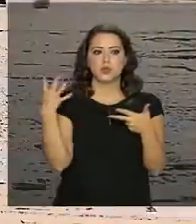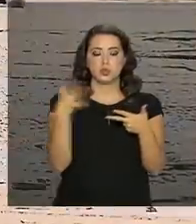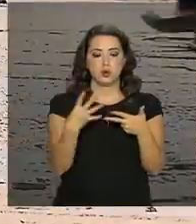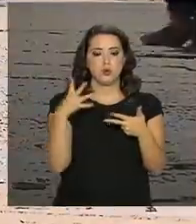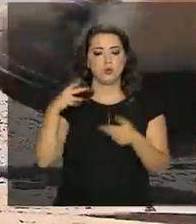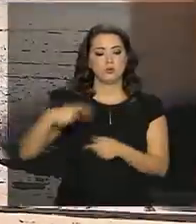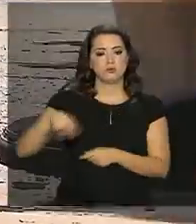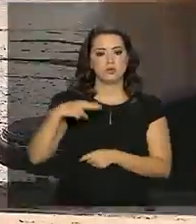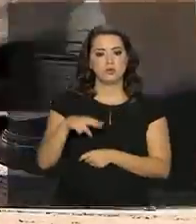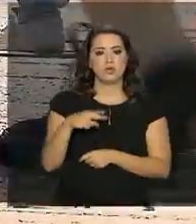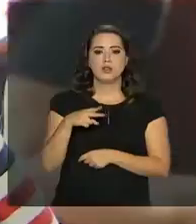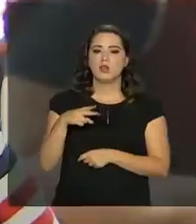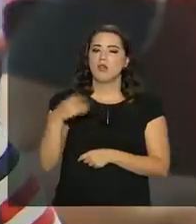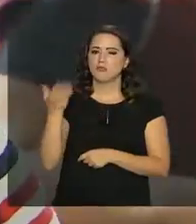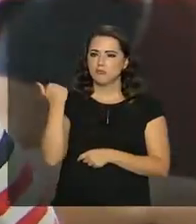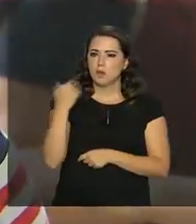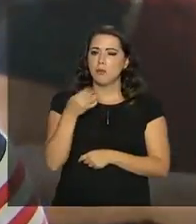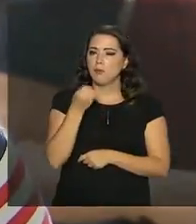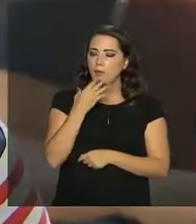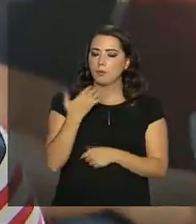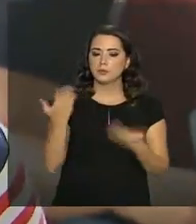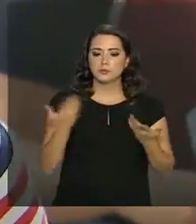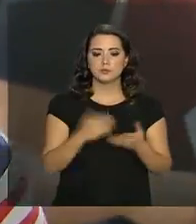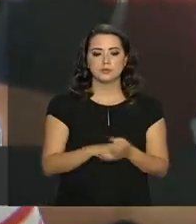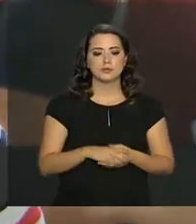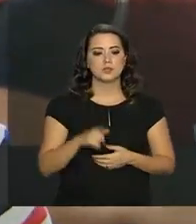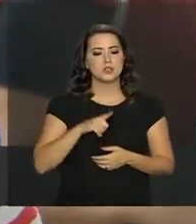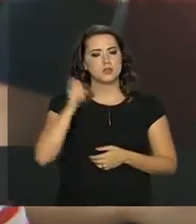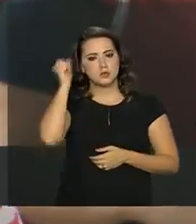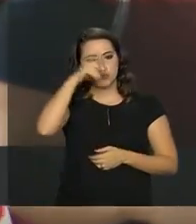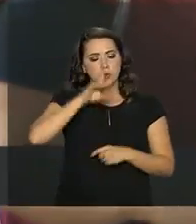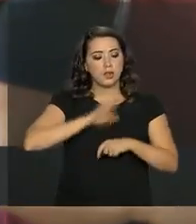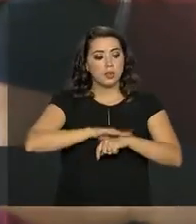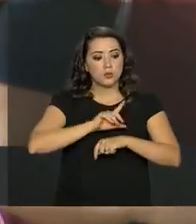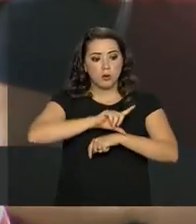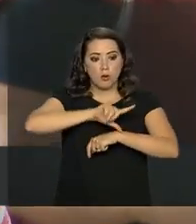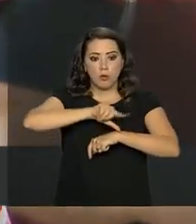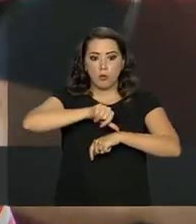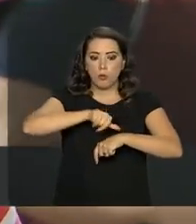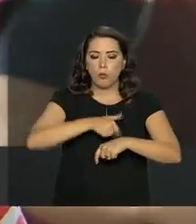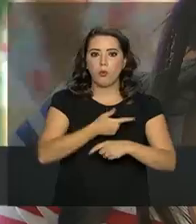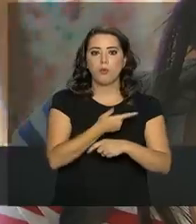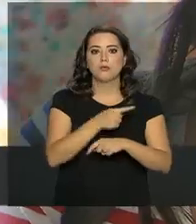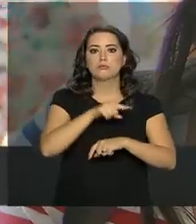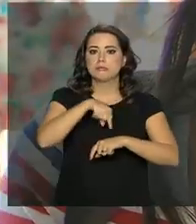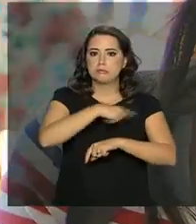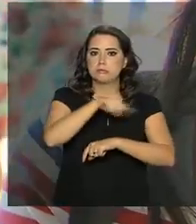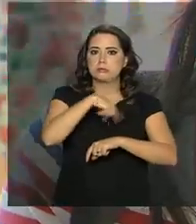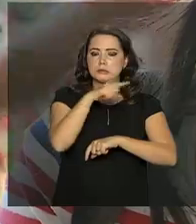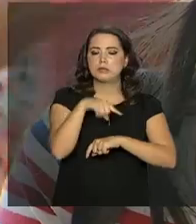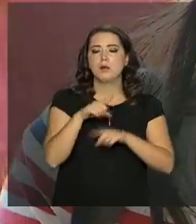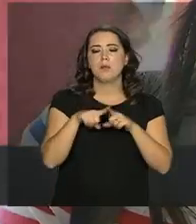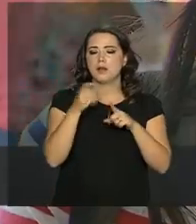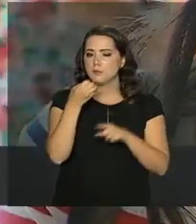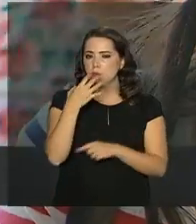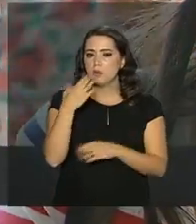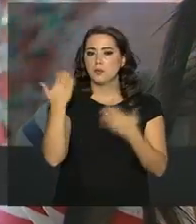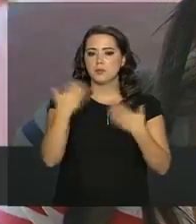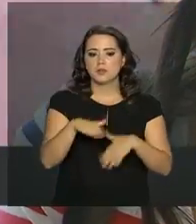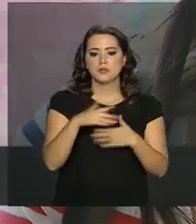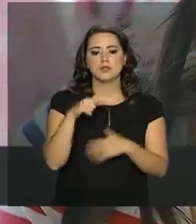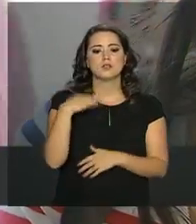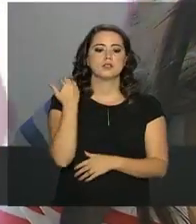acharam a prova boa eu tive um pouco de dificuldade quando do tempo mas a prova enfim acho que fui bem gostei da prova a prova muito boa